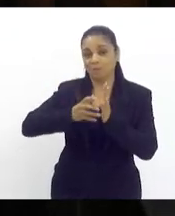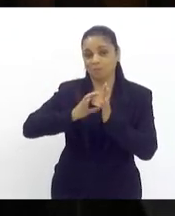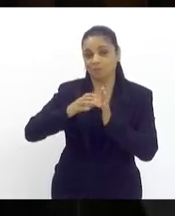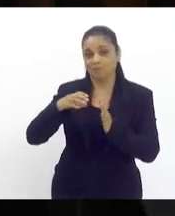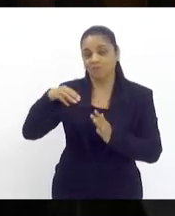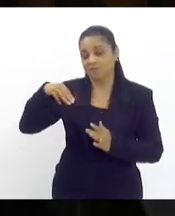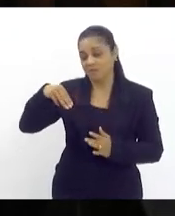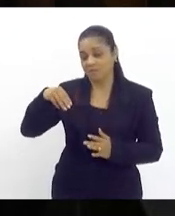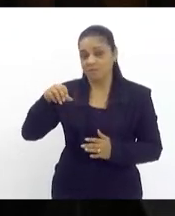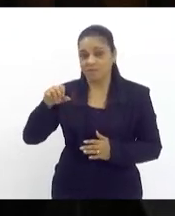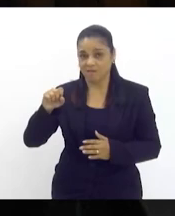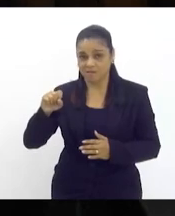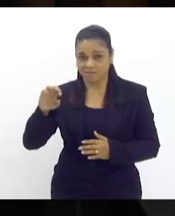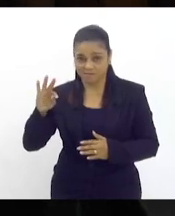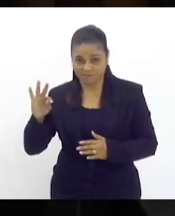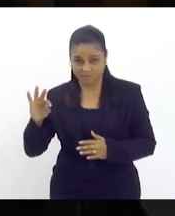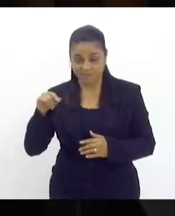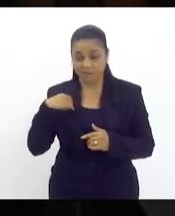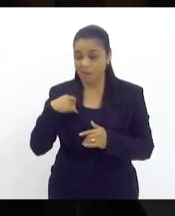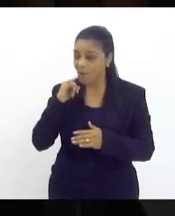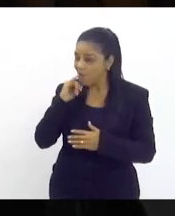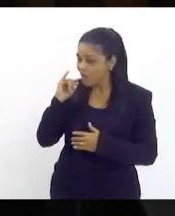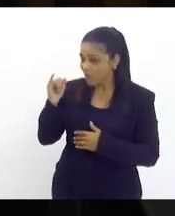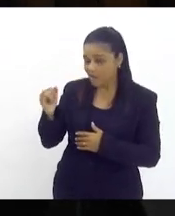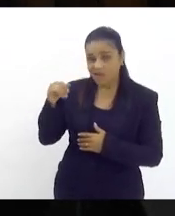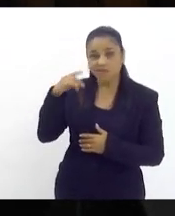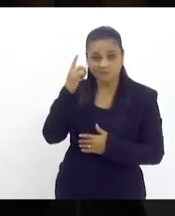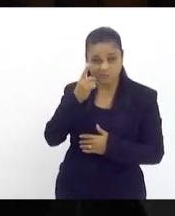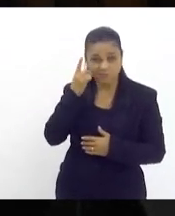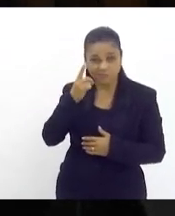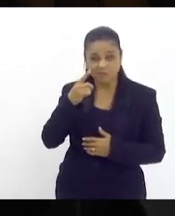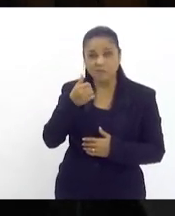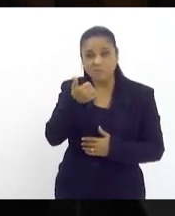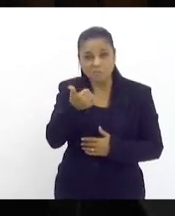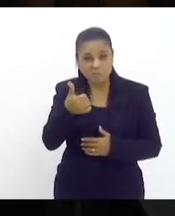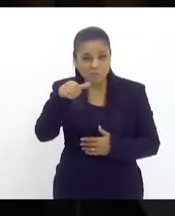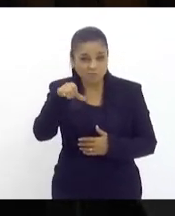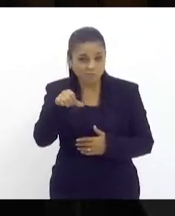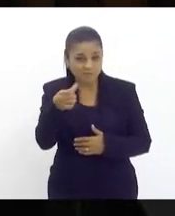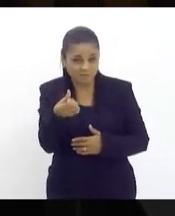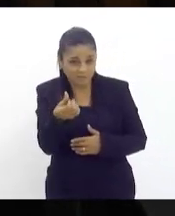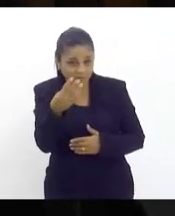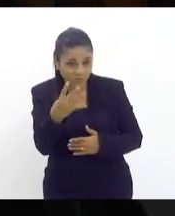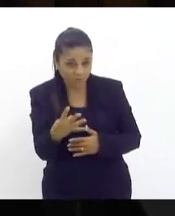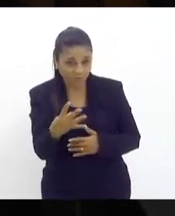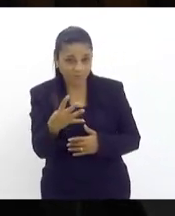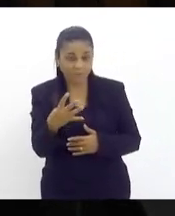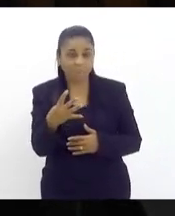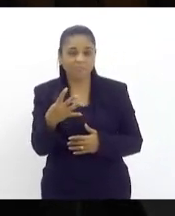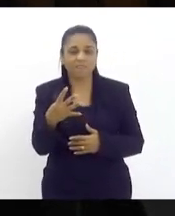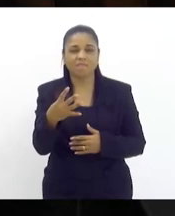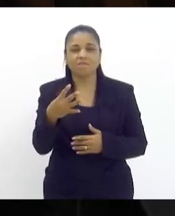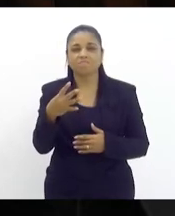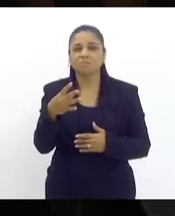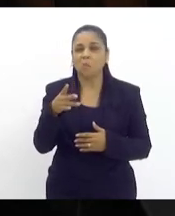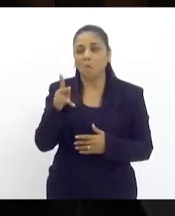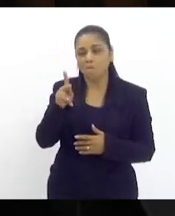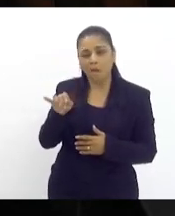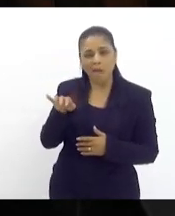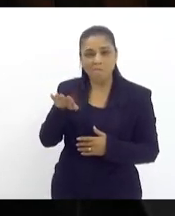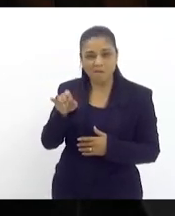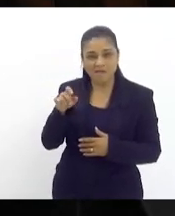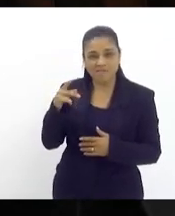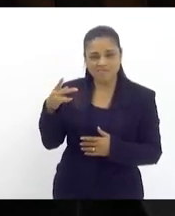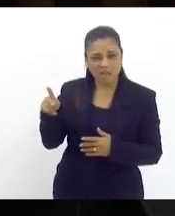porque relatei a deputada Marina que em 1964 Possivelmente quando os pais da